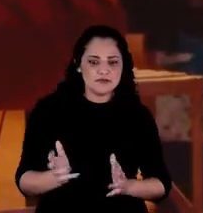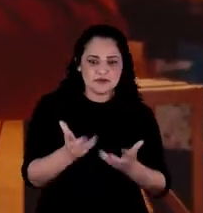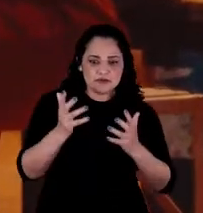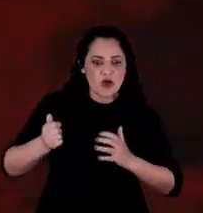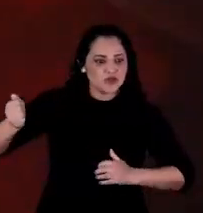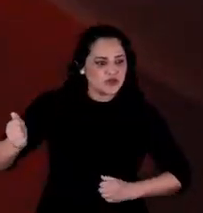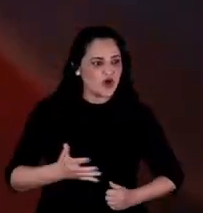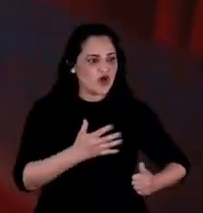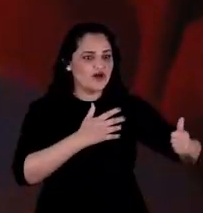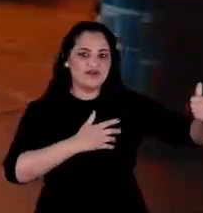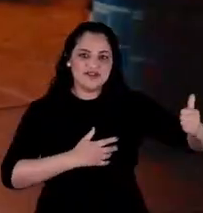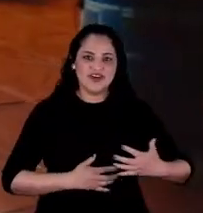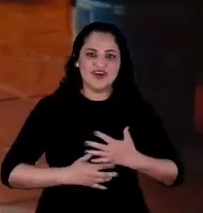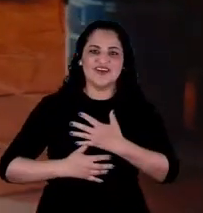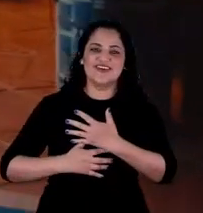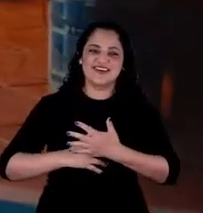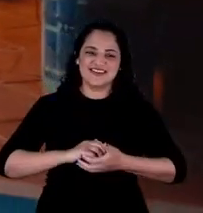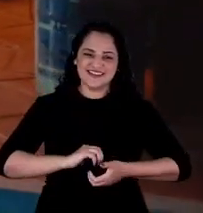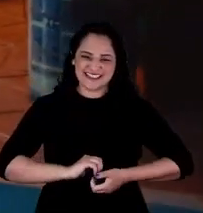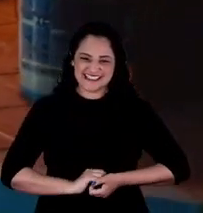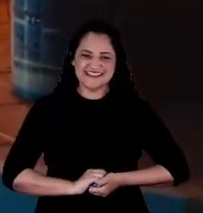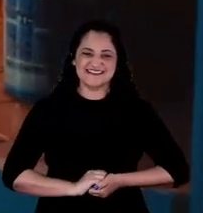promove inovações